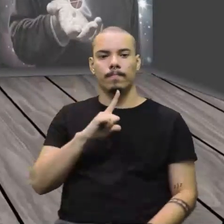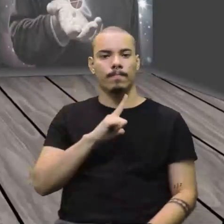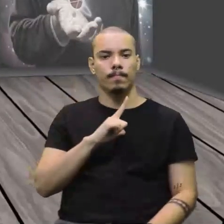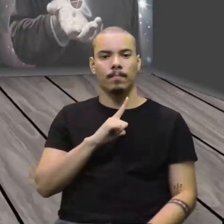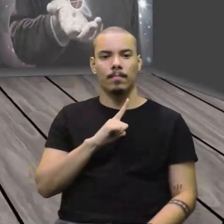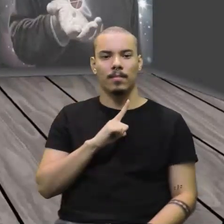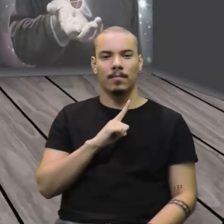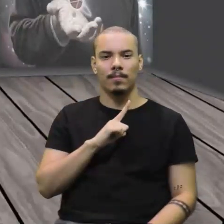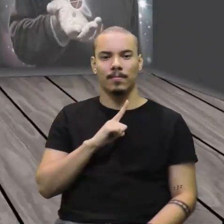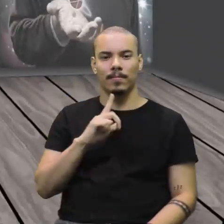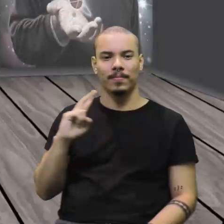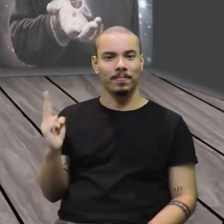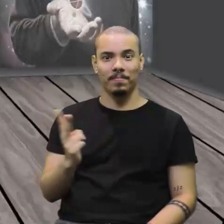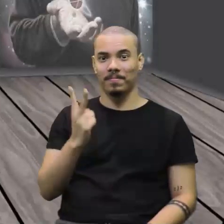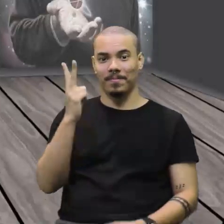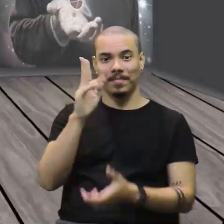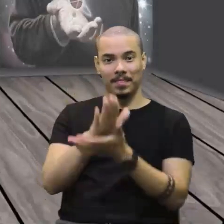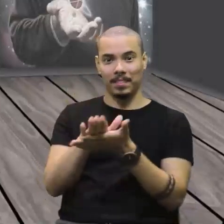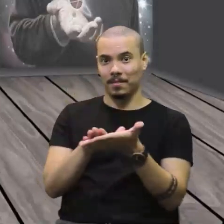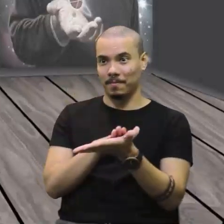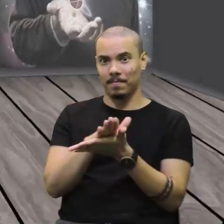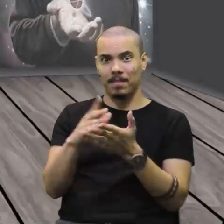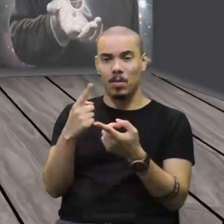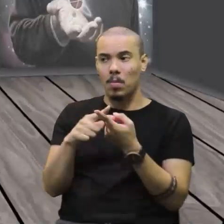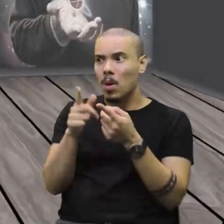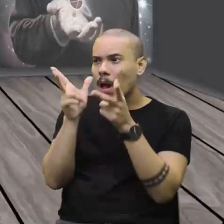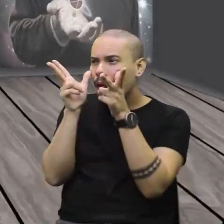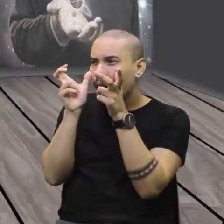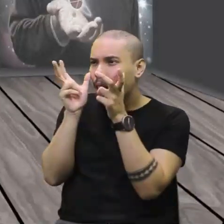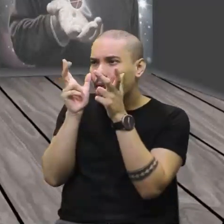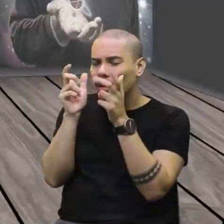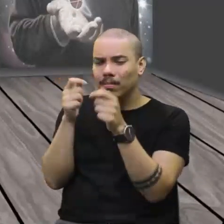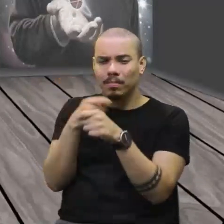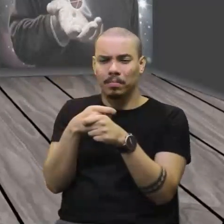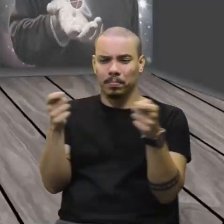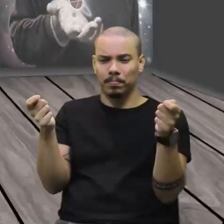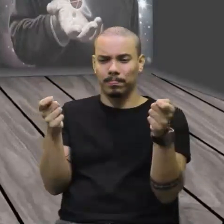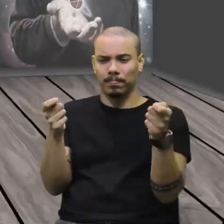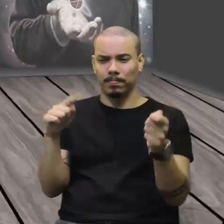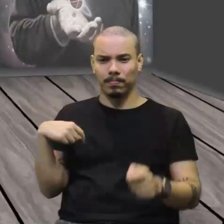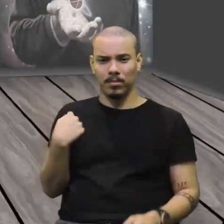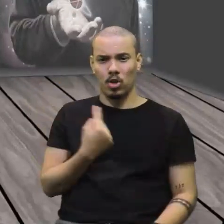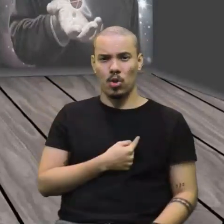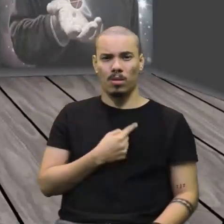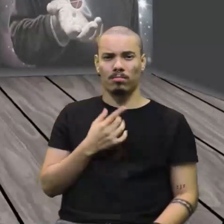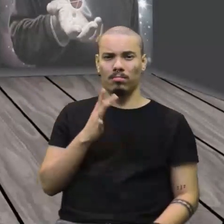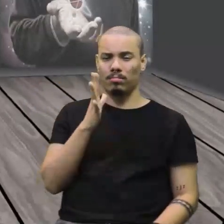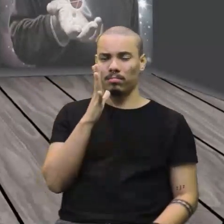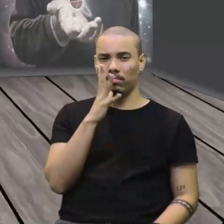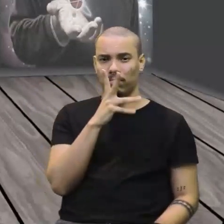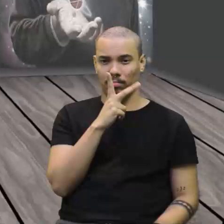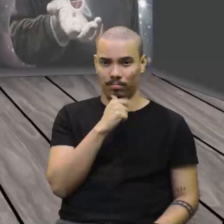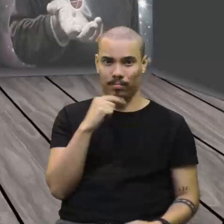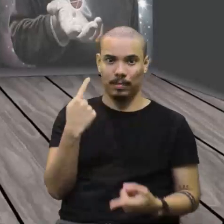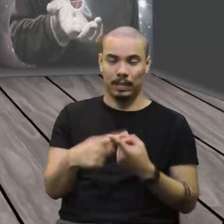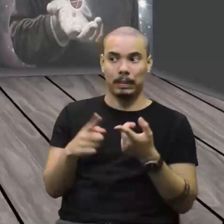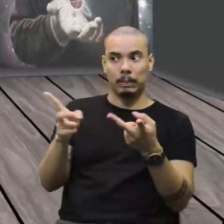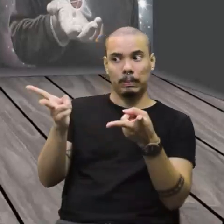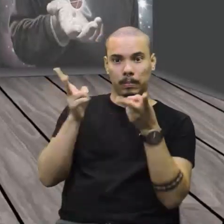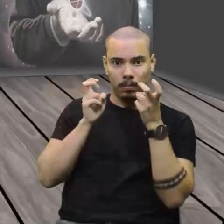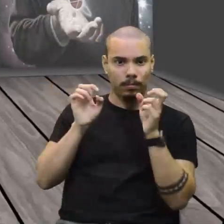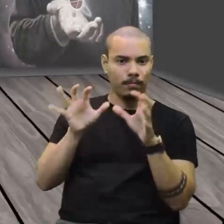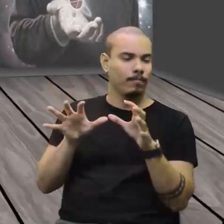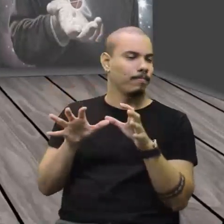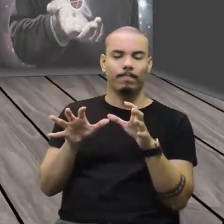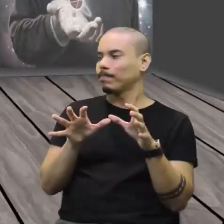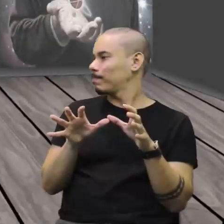nada. Porque a nossa percepção não dá, nós somos muito lentos para perceber essa situação.